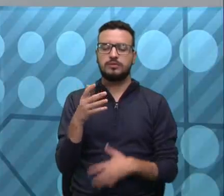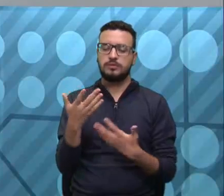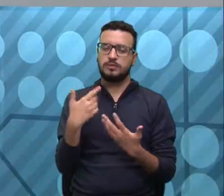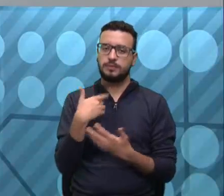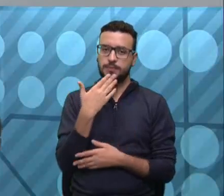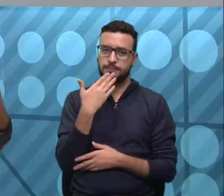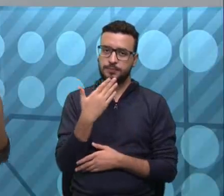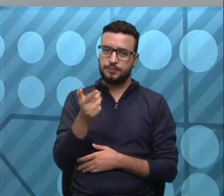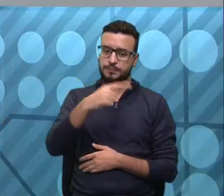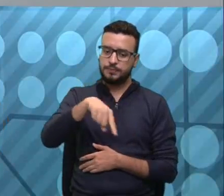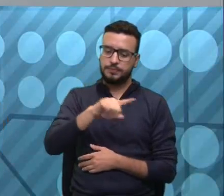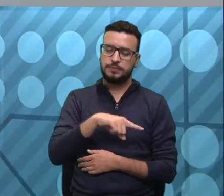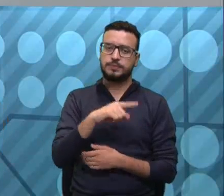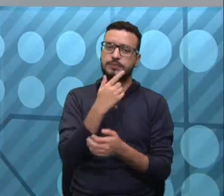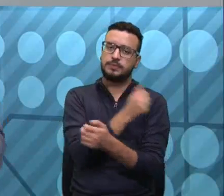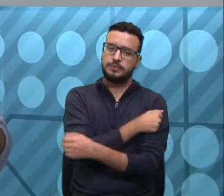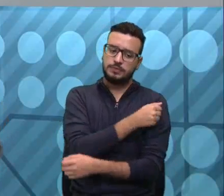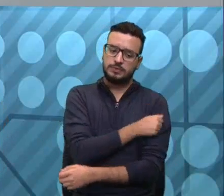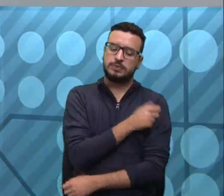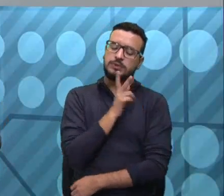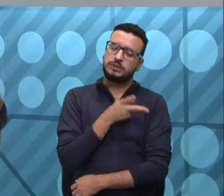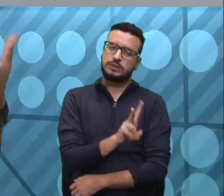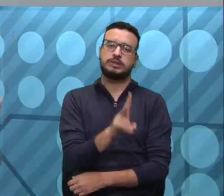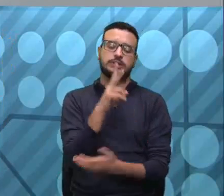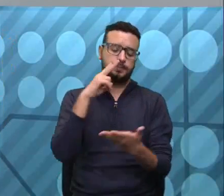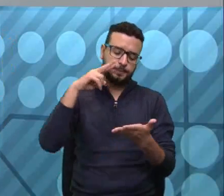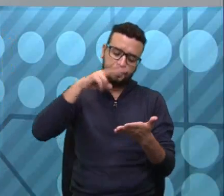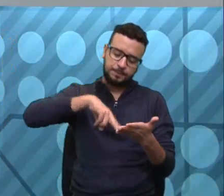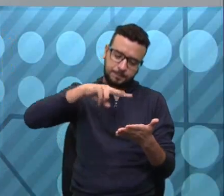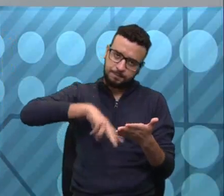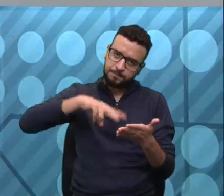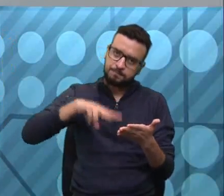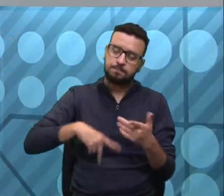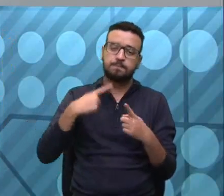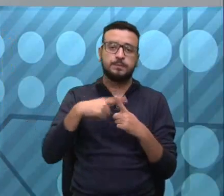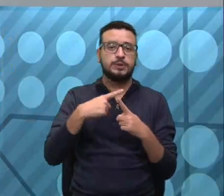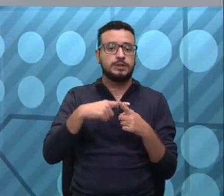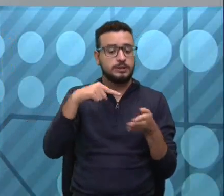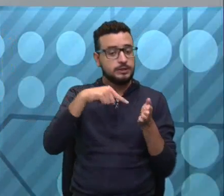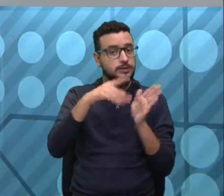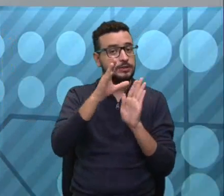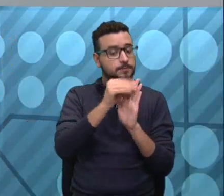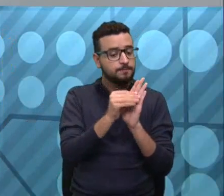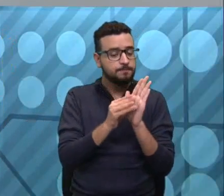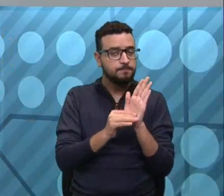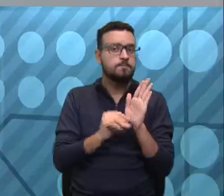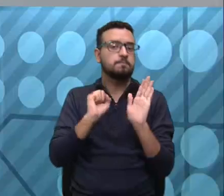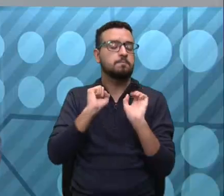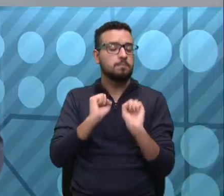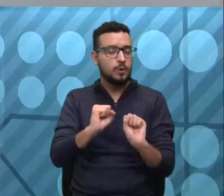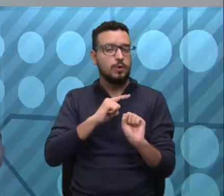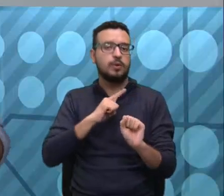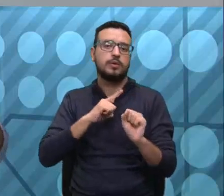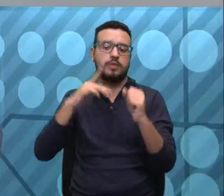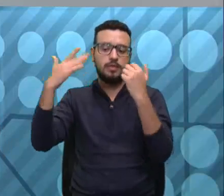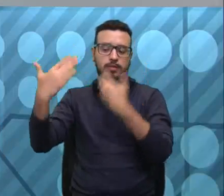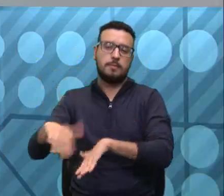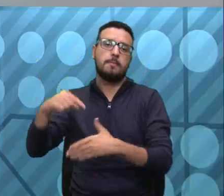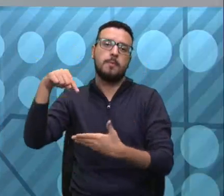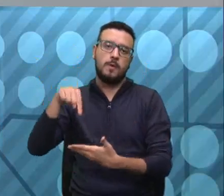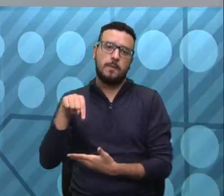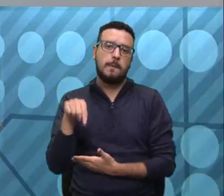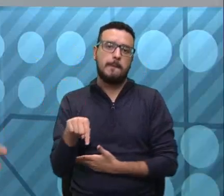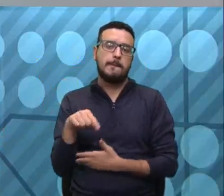aluno, são materiais, são conteúdos passíveis de prova. Então, muita atenção em cada material,